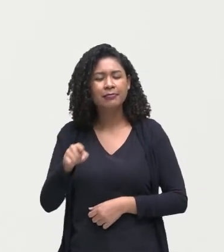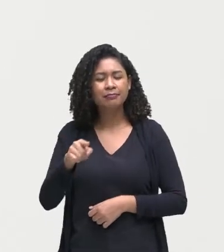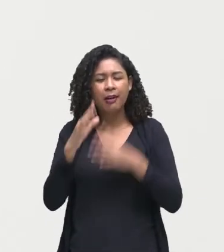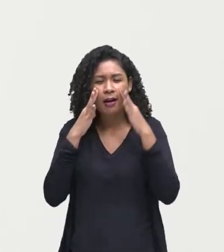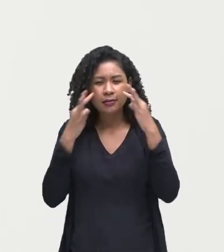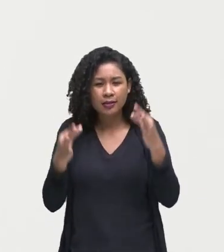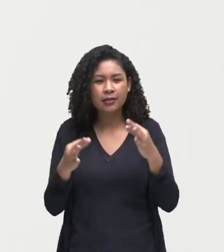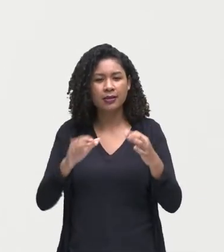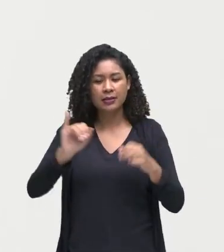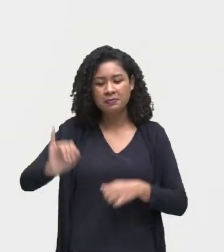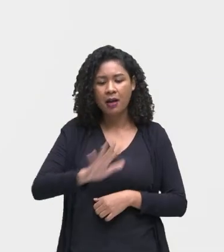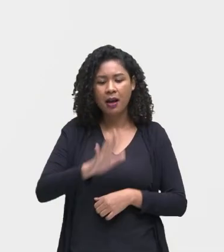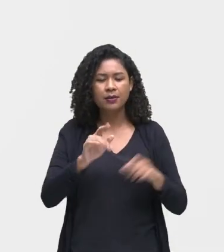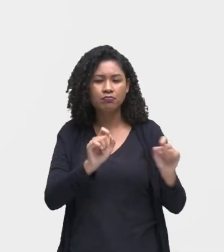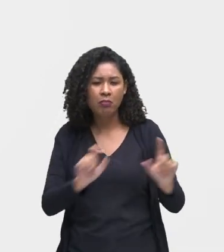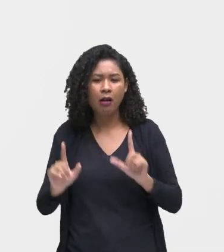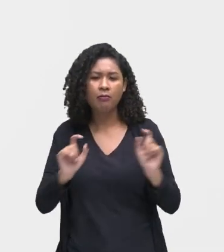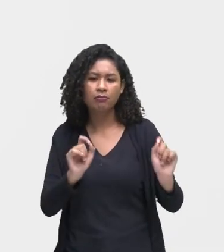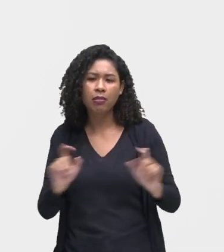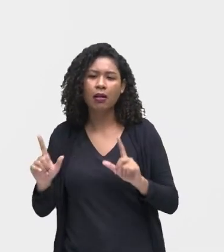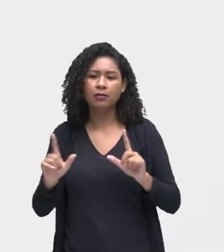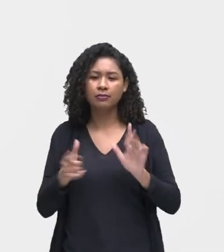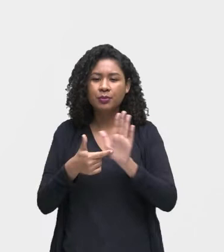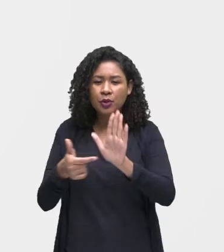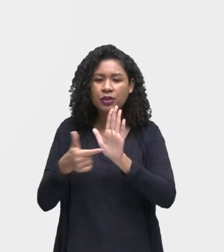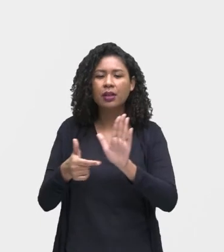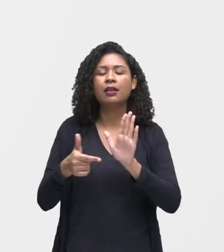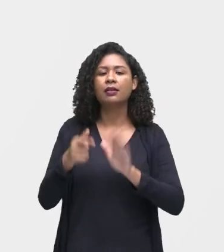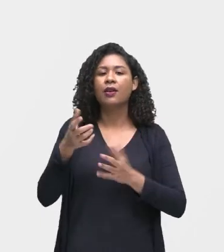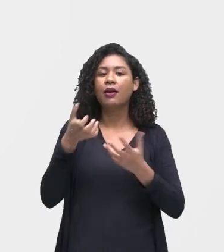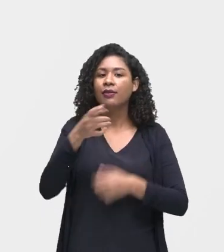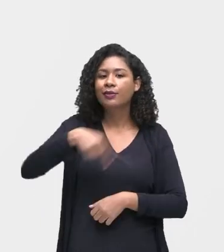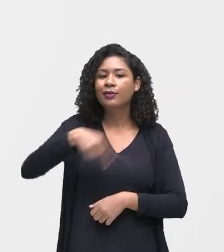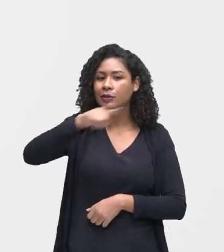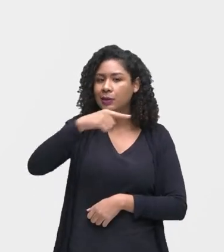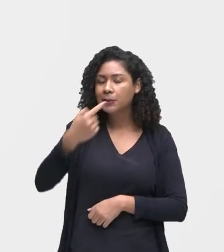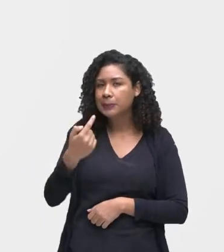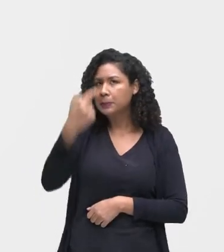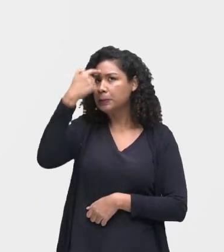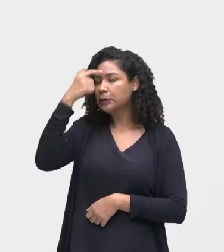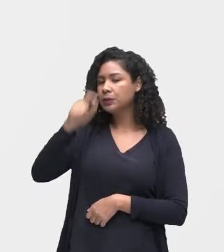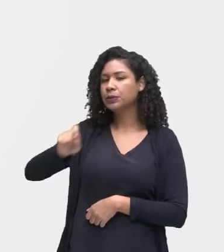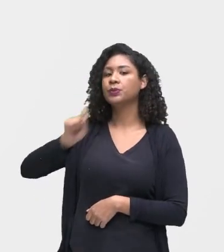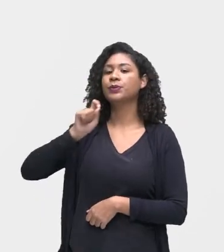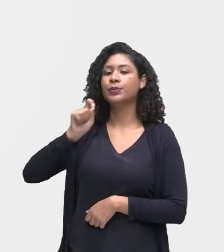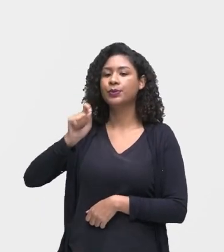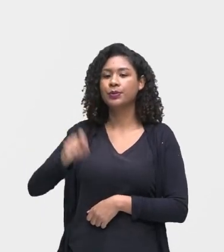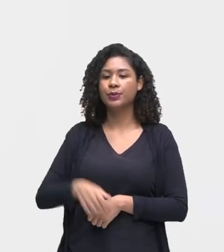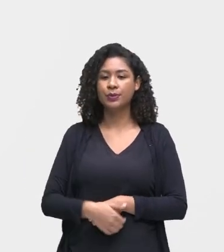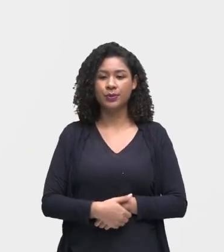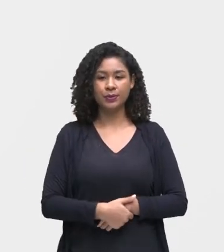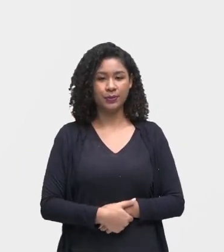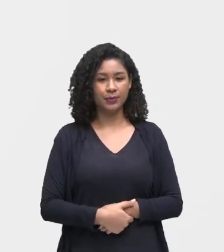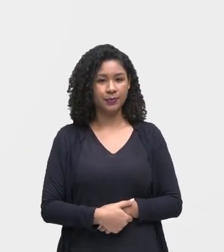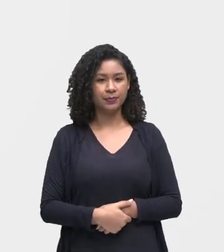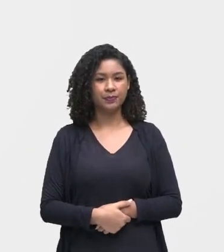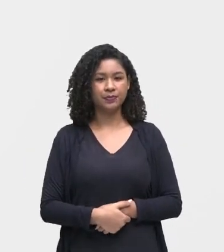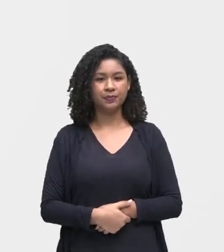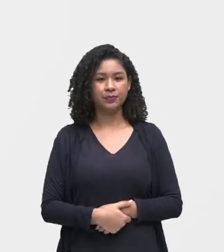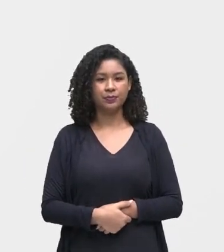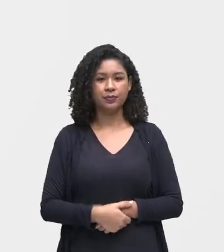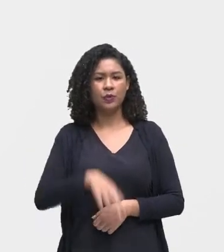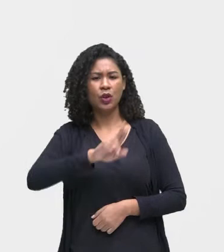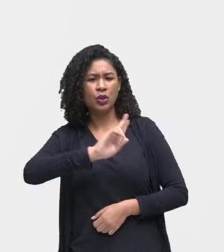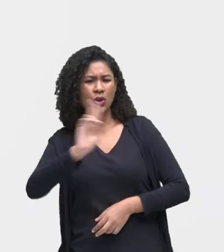mostradas, nós ficássemos com a seguinte afirmação, né? Os nomes são